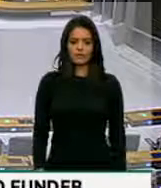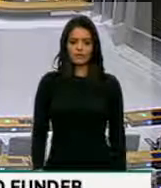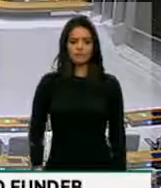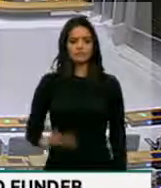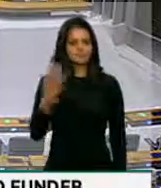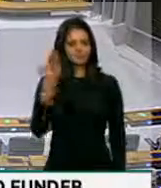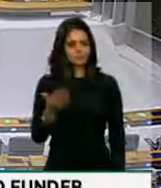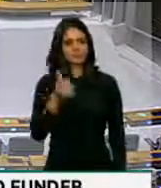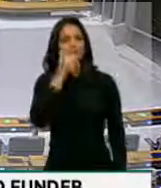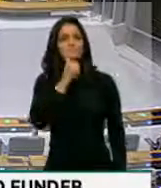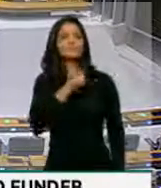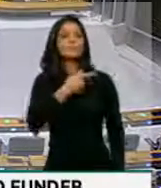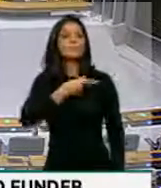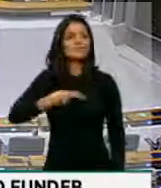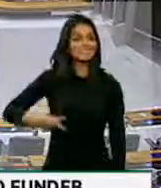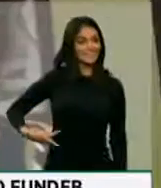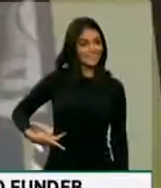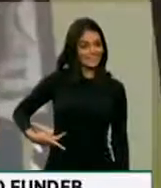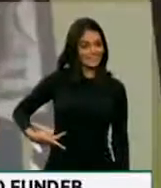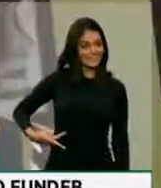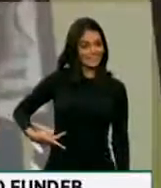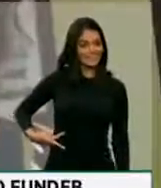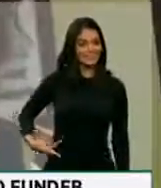Senhora Presidente,